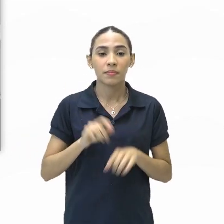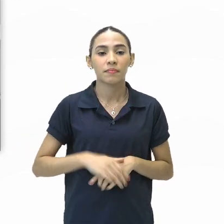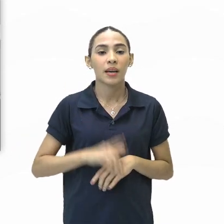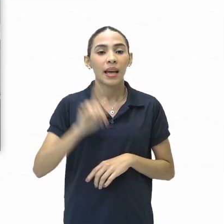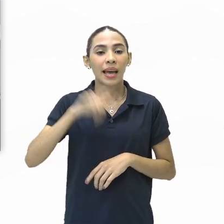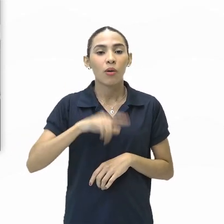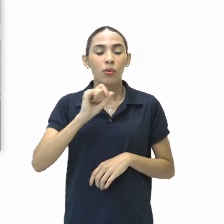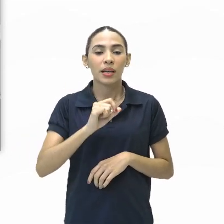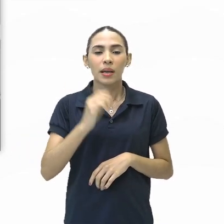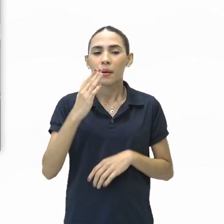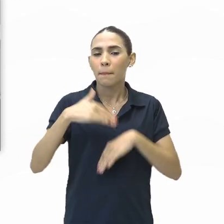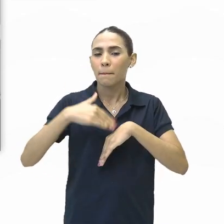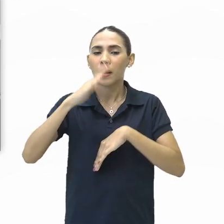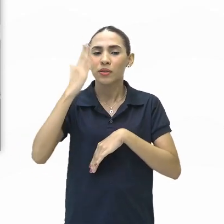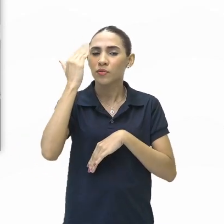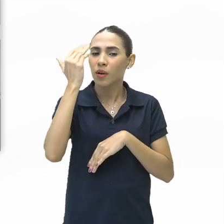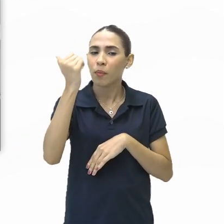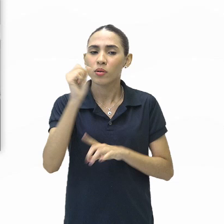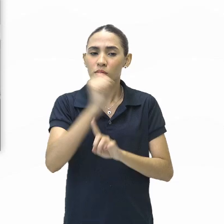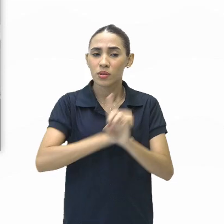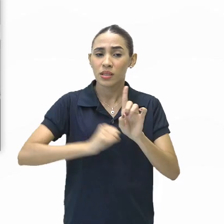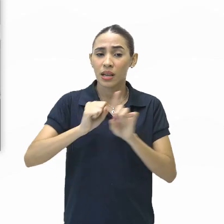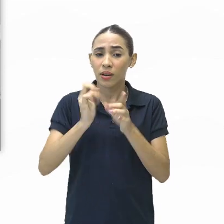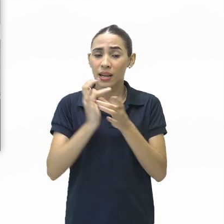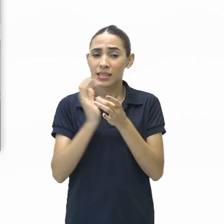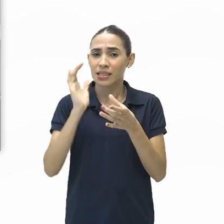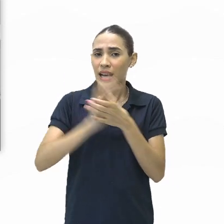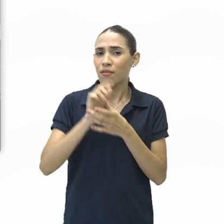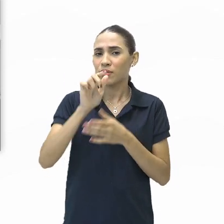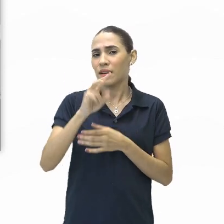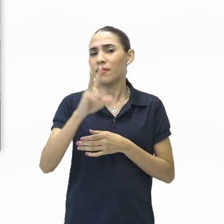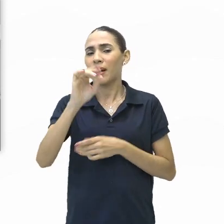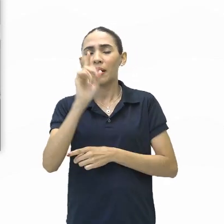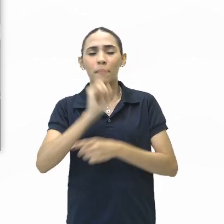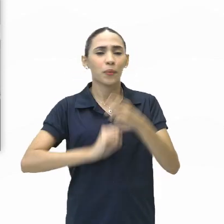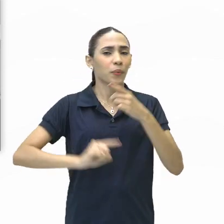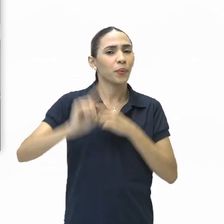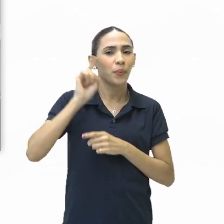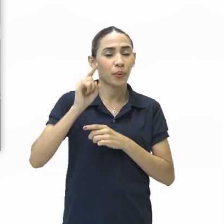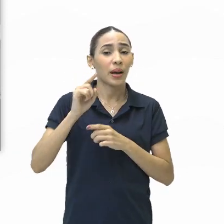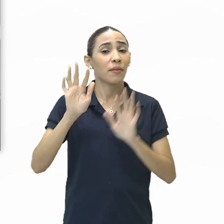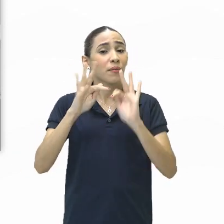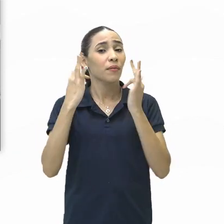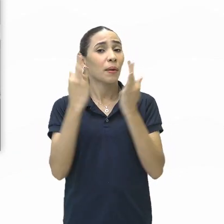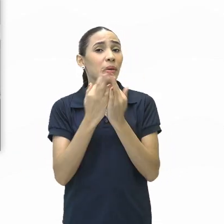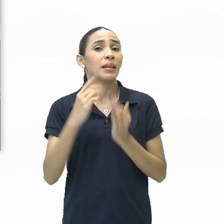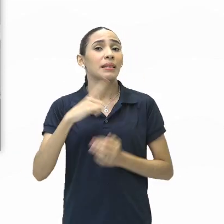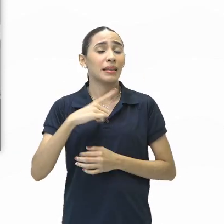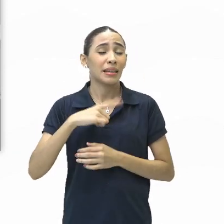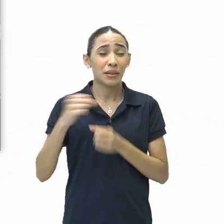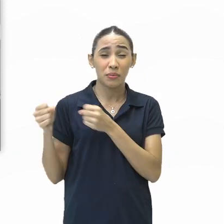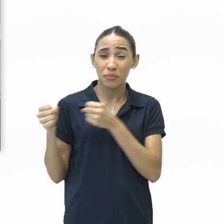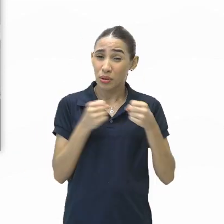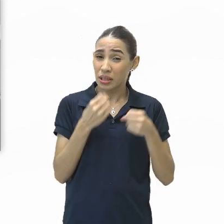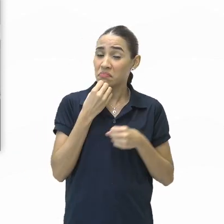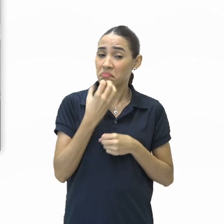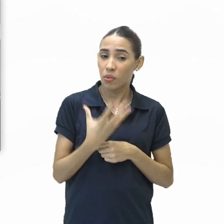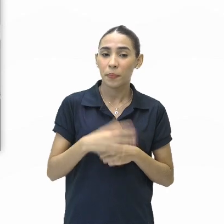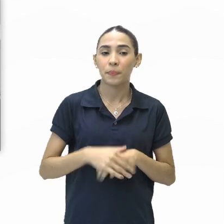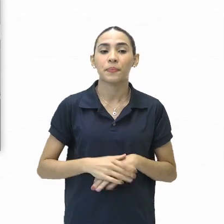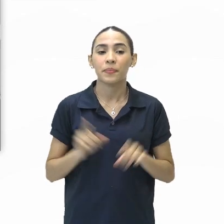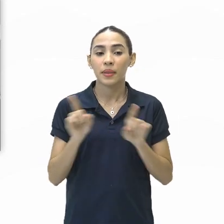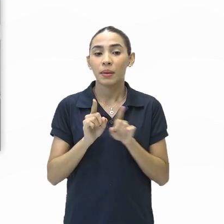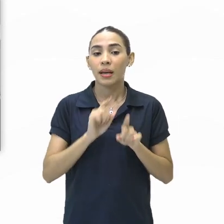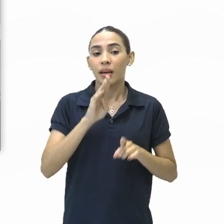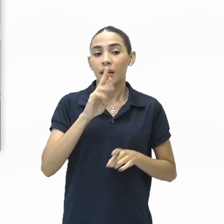própria ascensão social. Casar com ela, você vai crescer, porque ela vem de uma família que tem um poder aquisitivo bom.